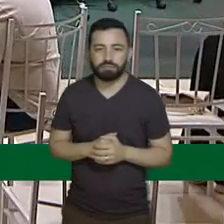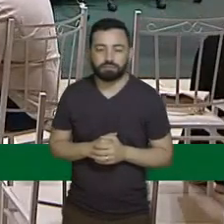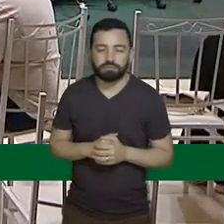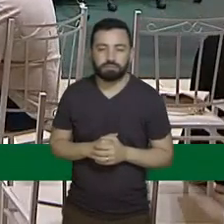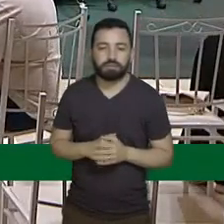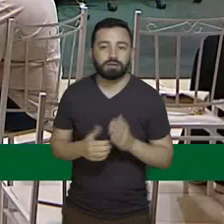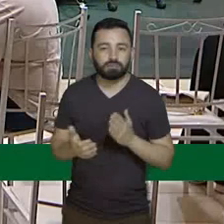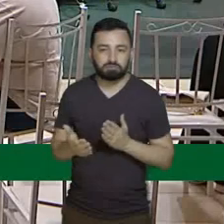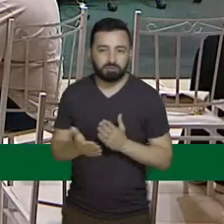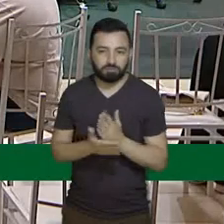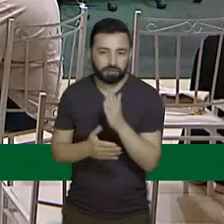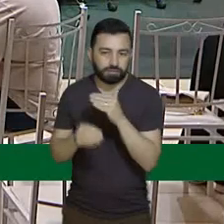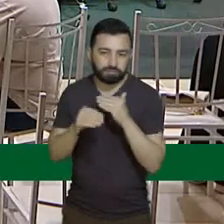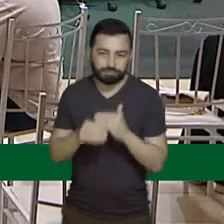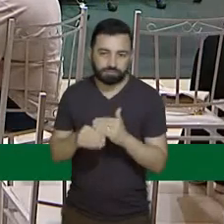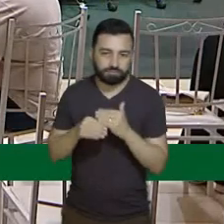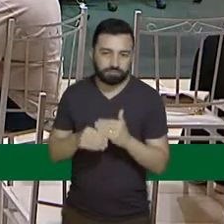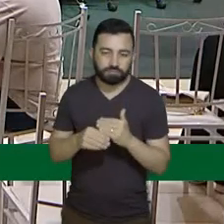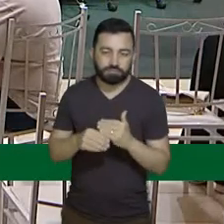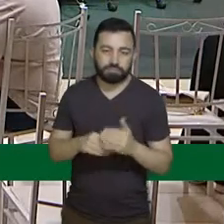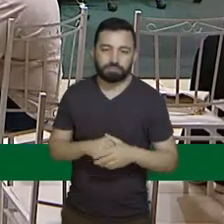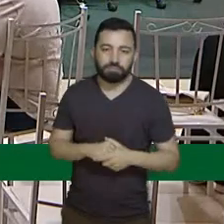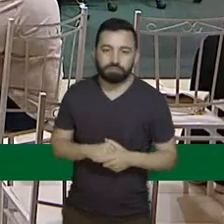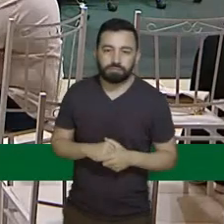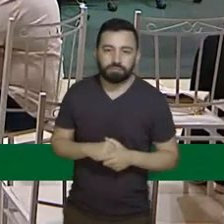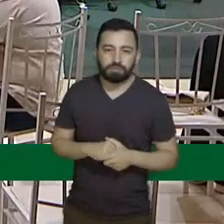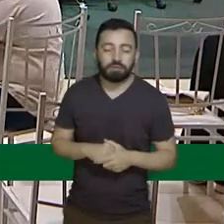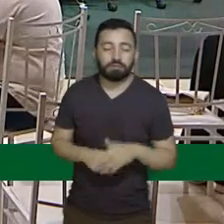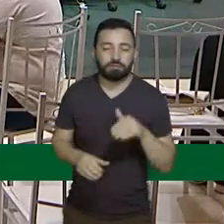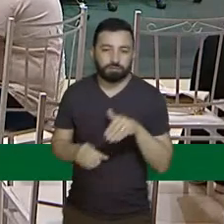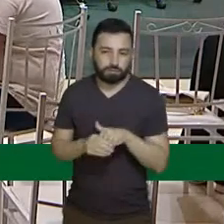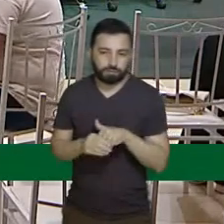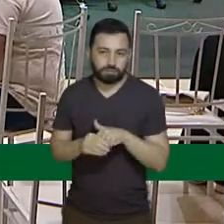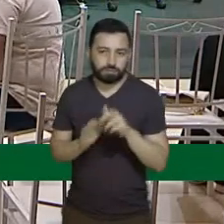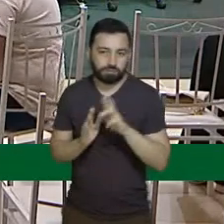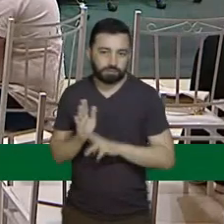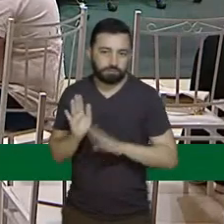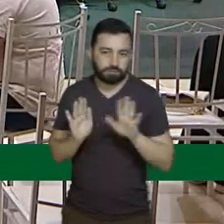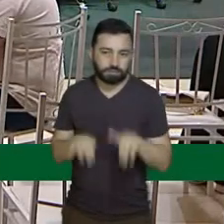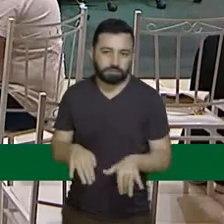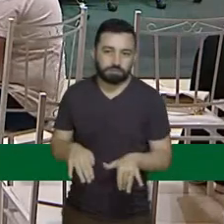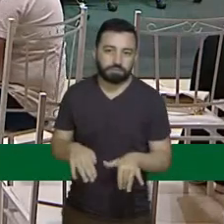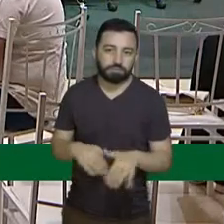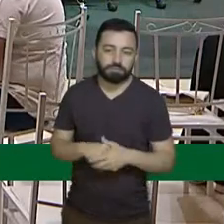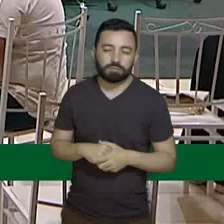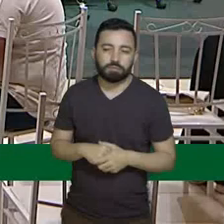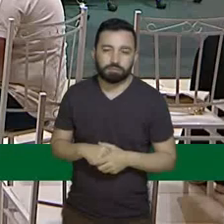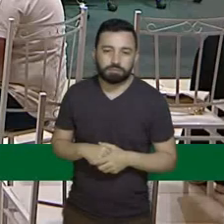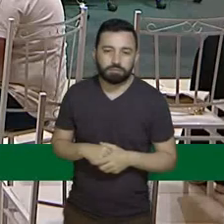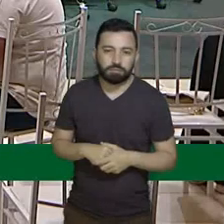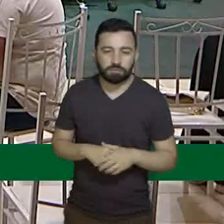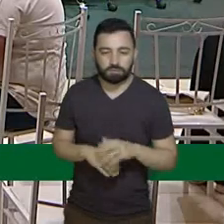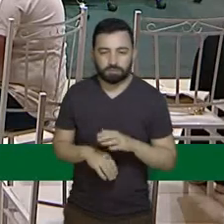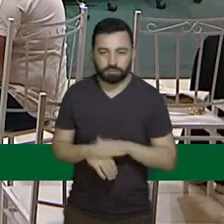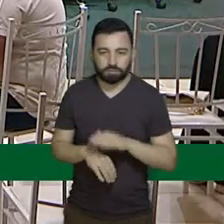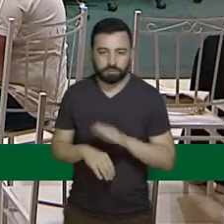Aprovado por unanimidade. Votação da redação final. Pela ordem, deputado Nildir Sareta. Senhor